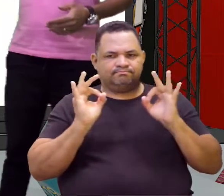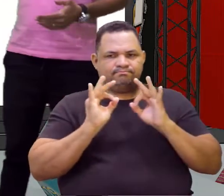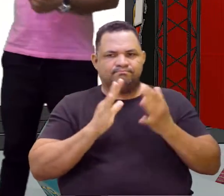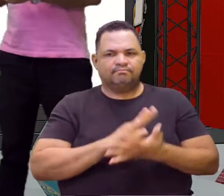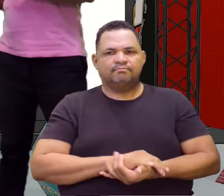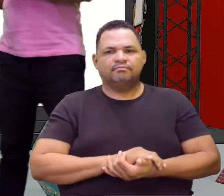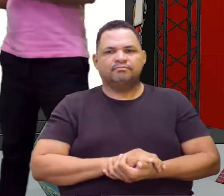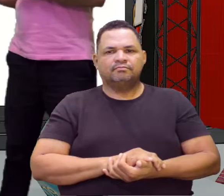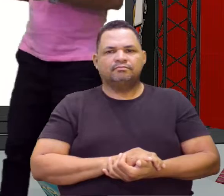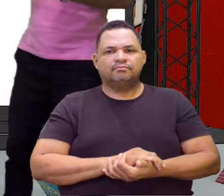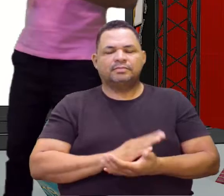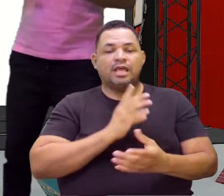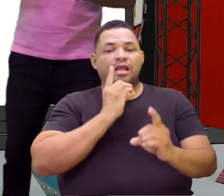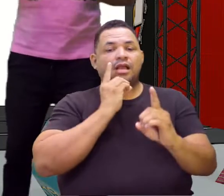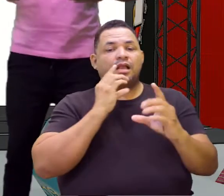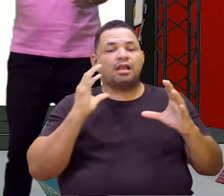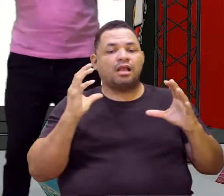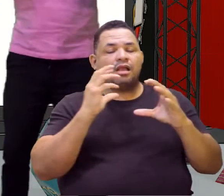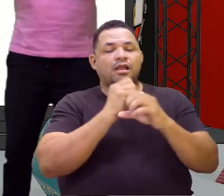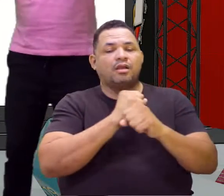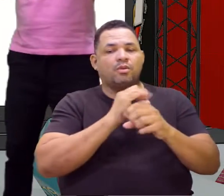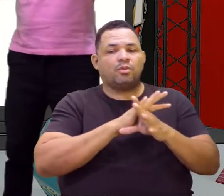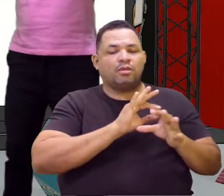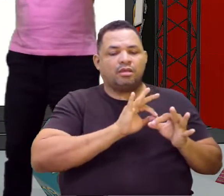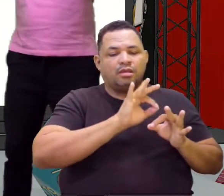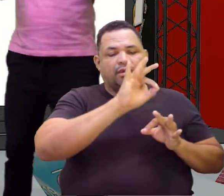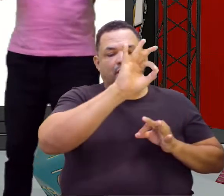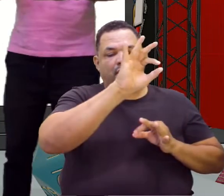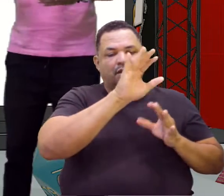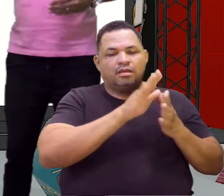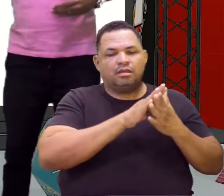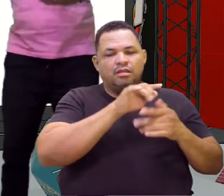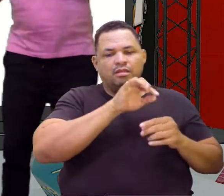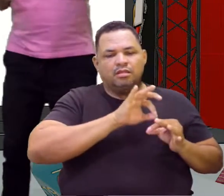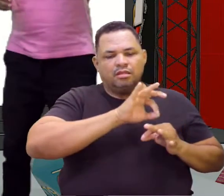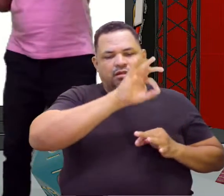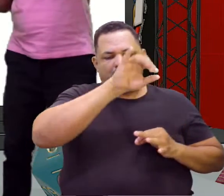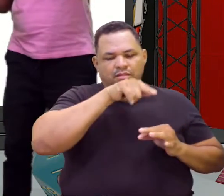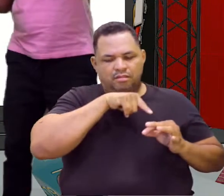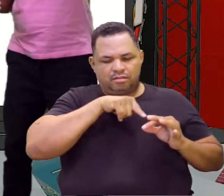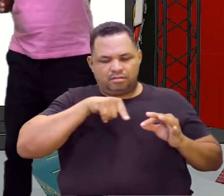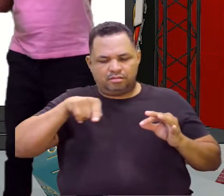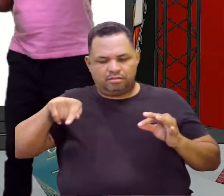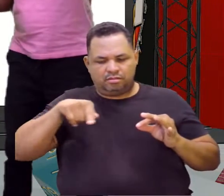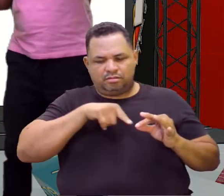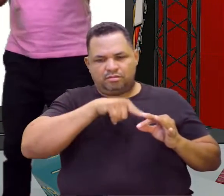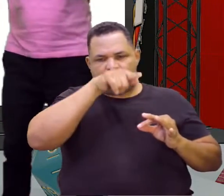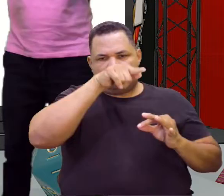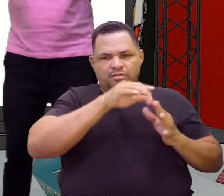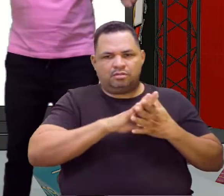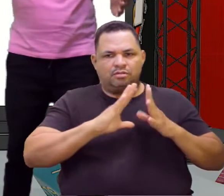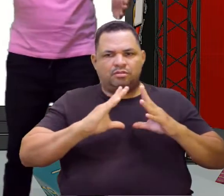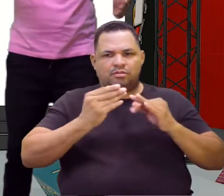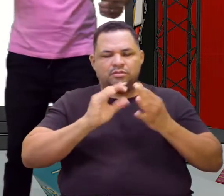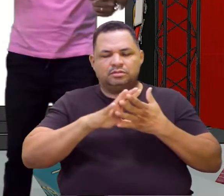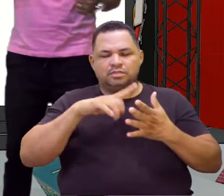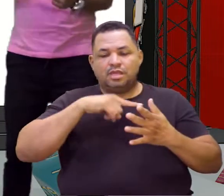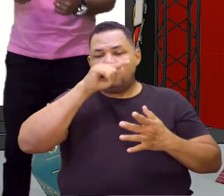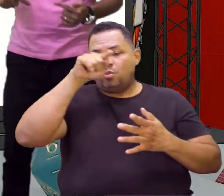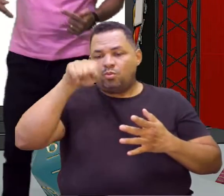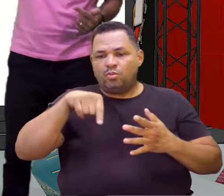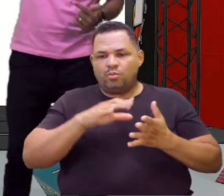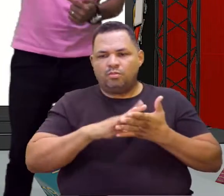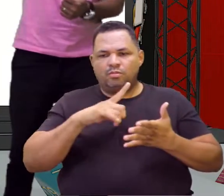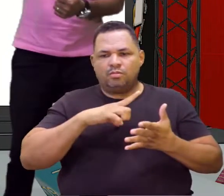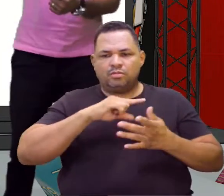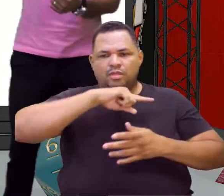Até porque para achar a área, eu tenho que ter comprimento e largura. Medidas. Se eu tenho comprimento e largura e consigo fechar os outros lados, eu